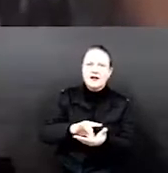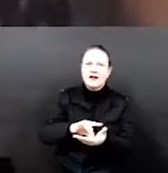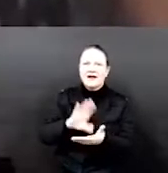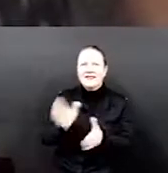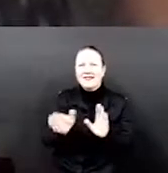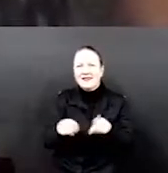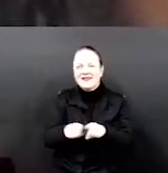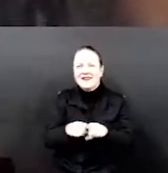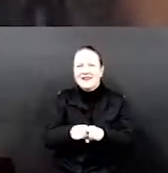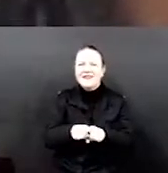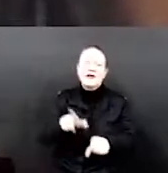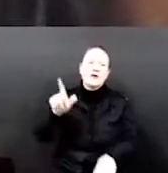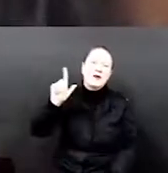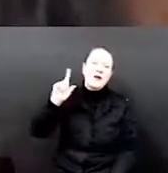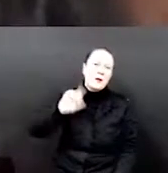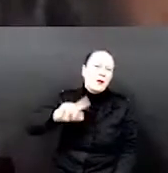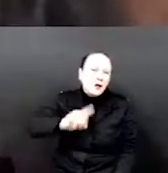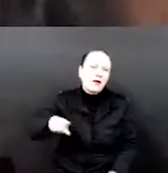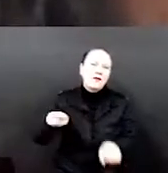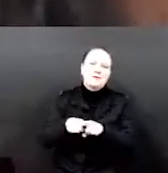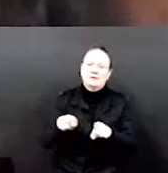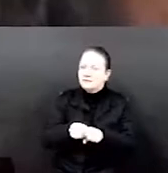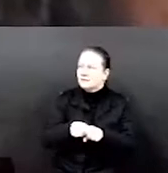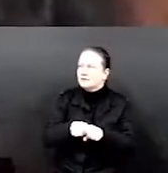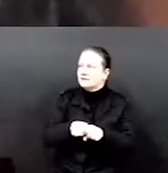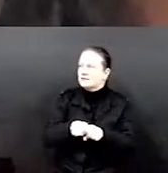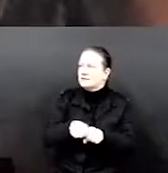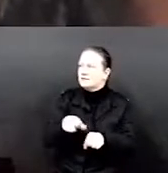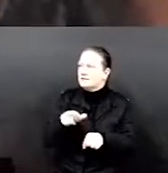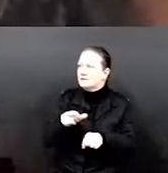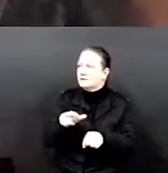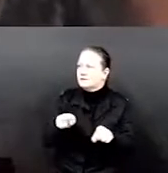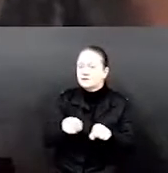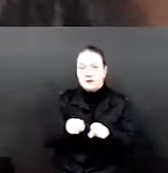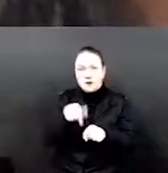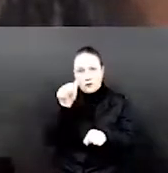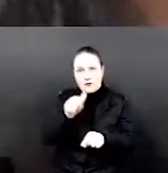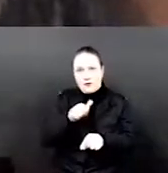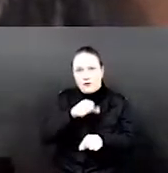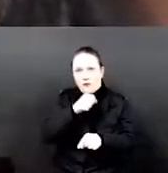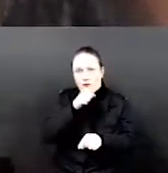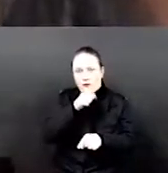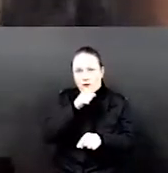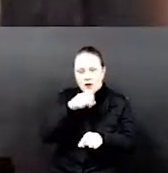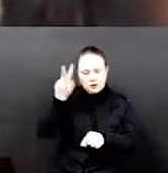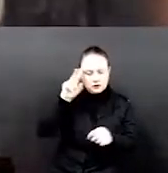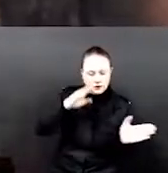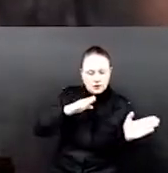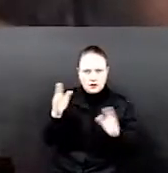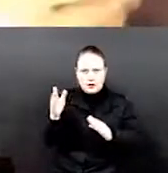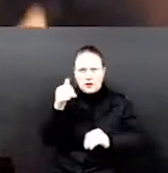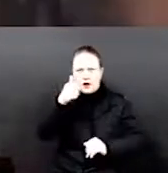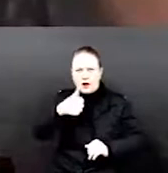tem carga assim, de ter, mas aqui no Paraná, a minha história delas era que a avó da mãe